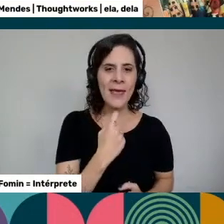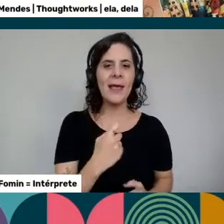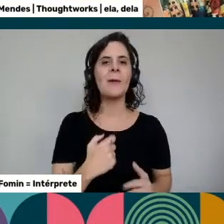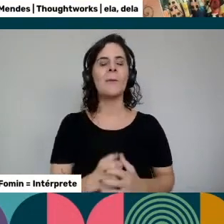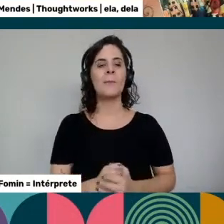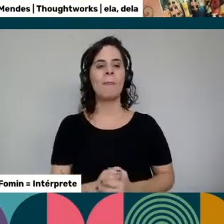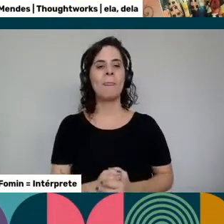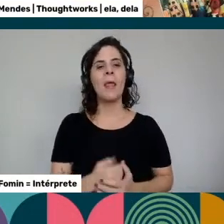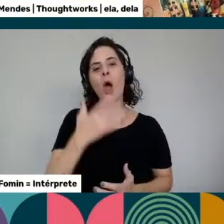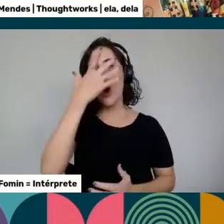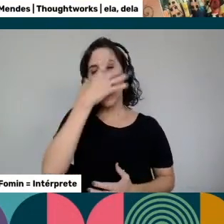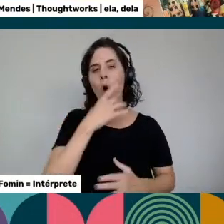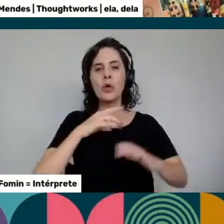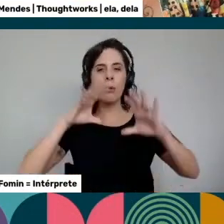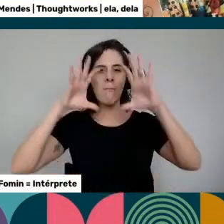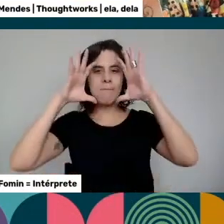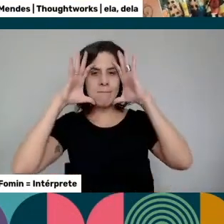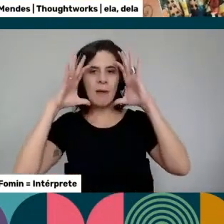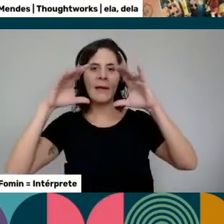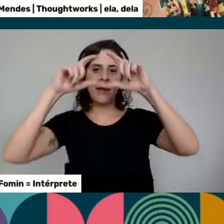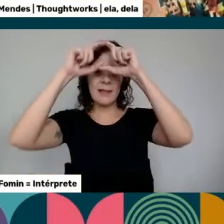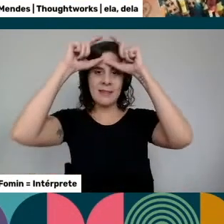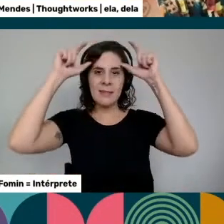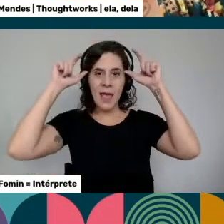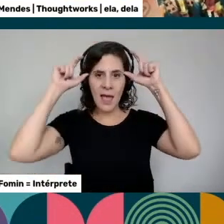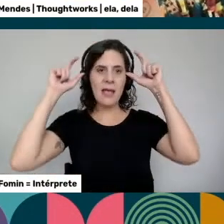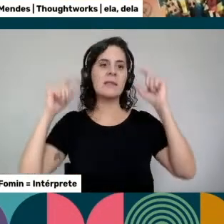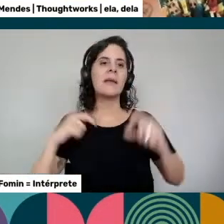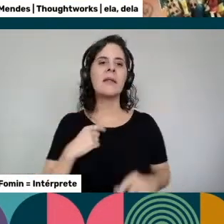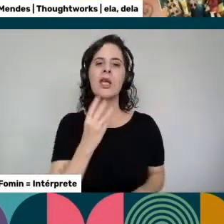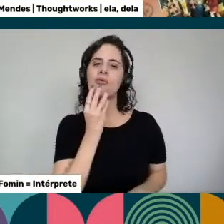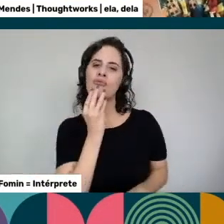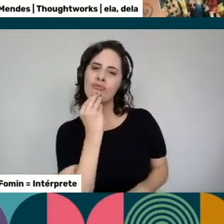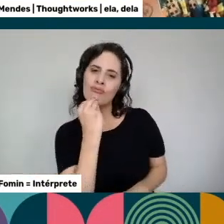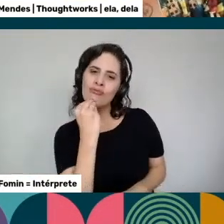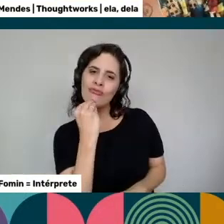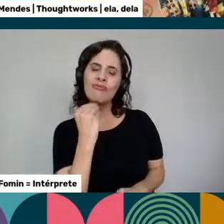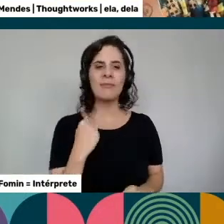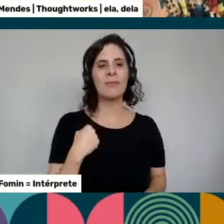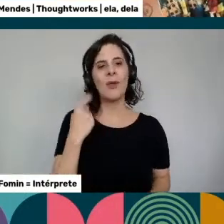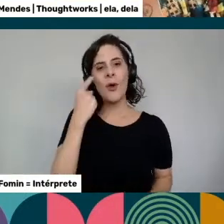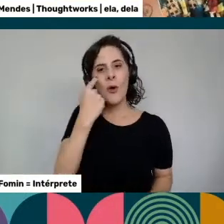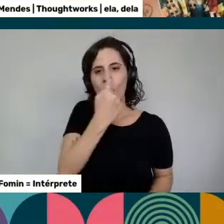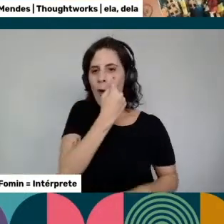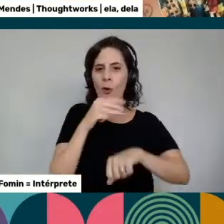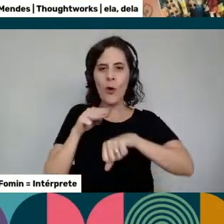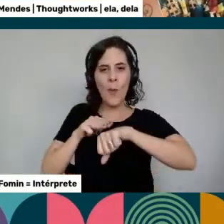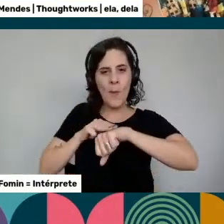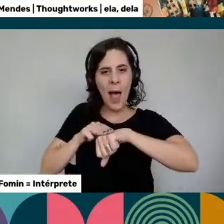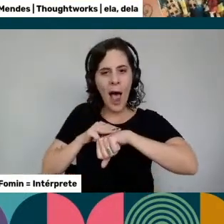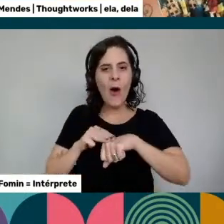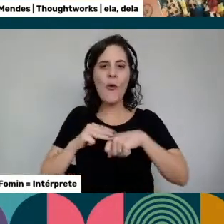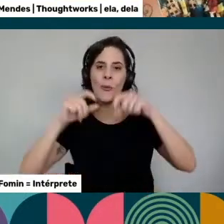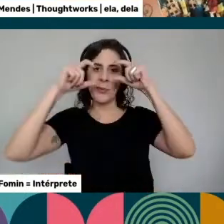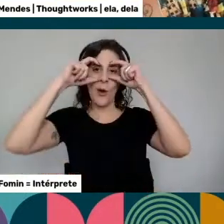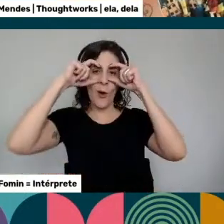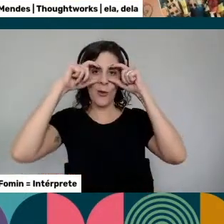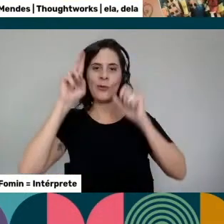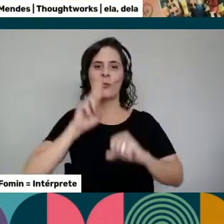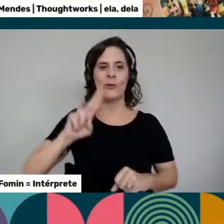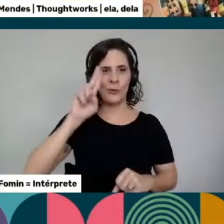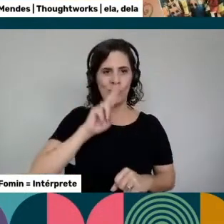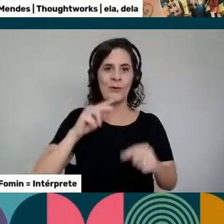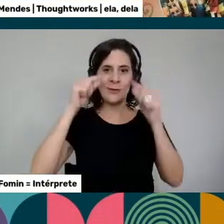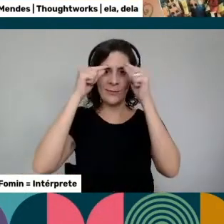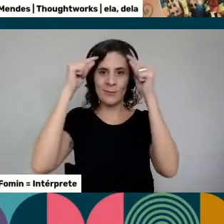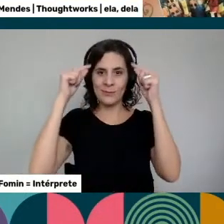tenho um rosto bem arredondado, uma testa larga, um queixo mais pontudinho. Meus olhos são castanhos, eu uso óculos de grau, de